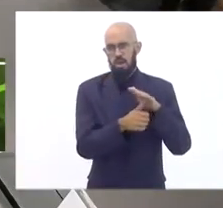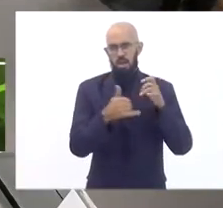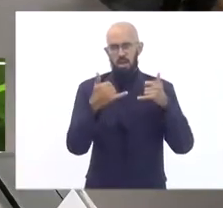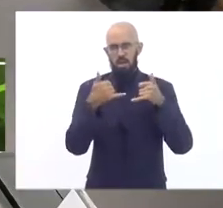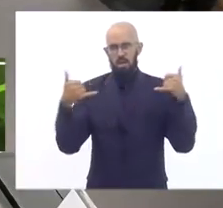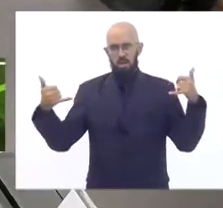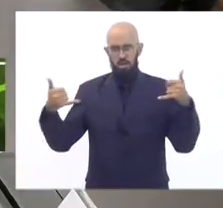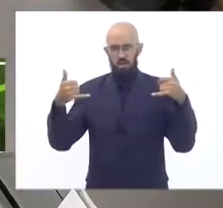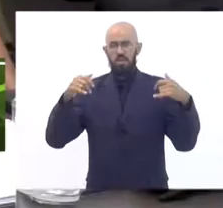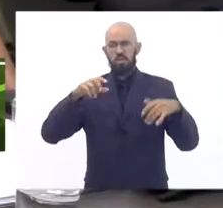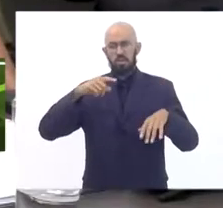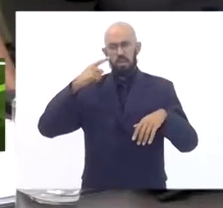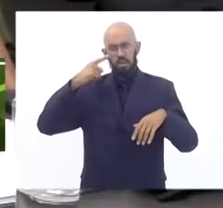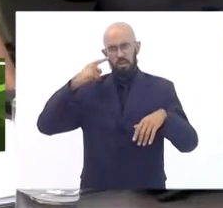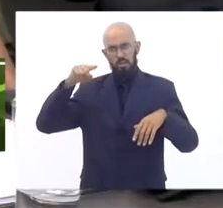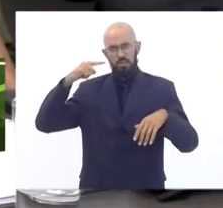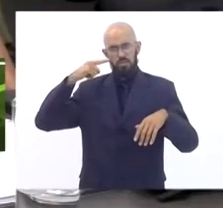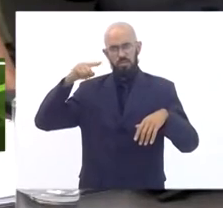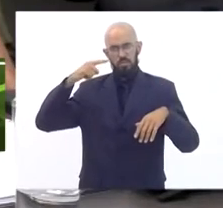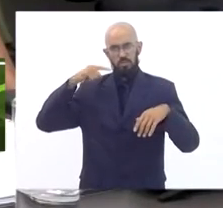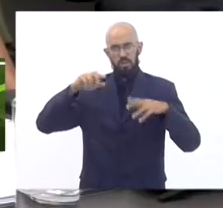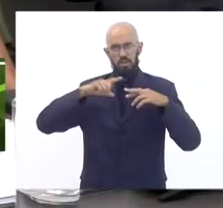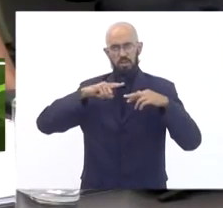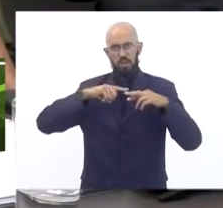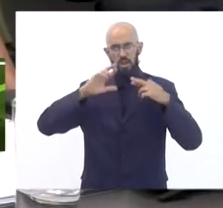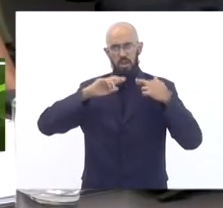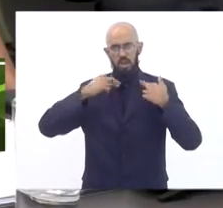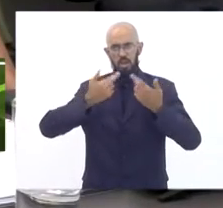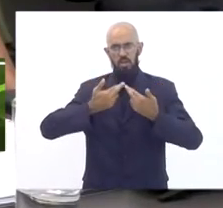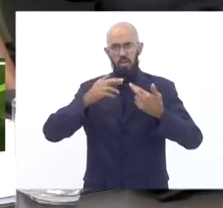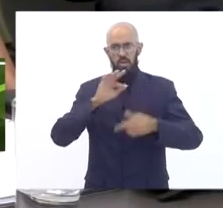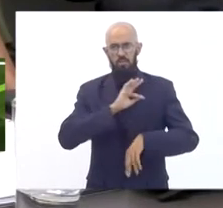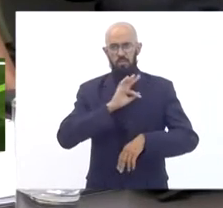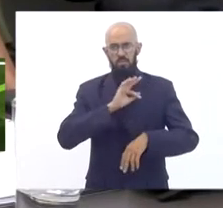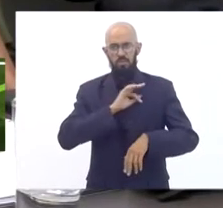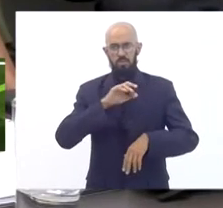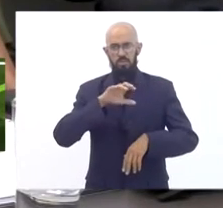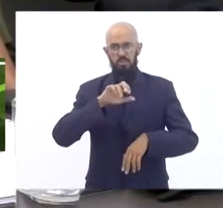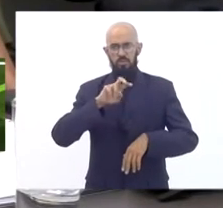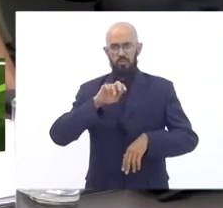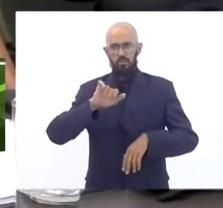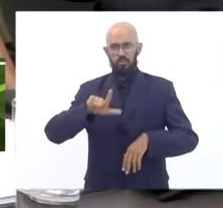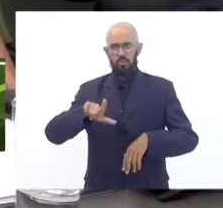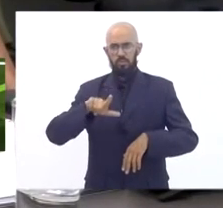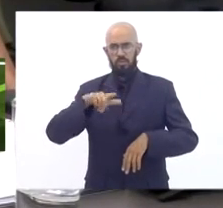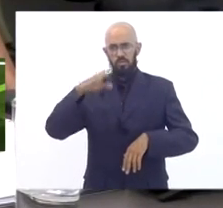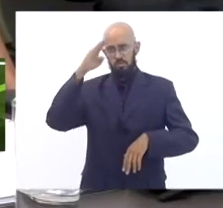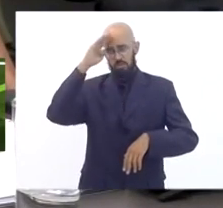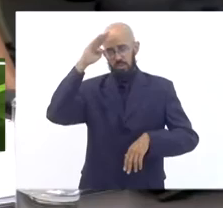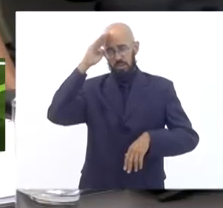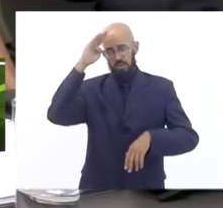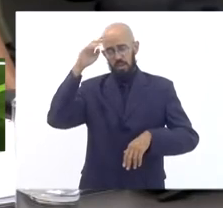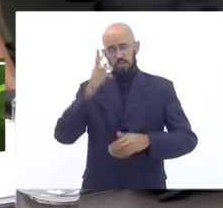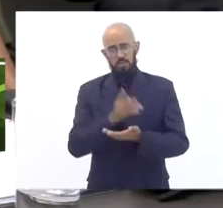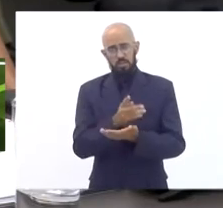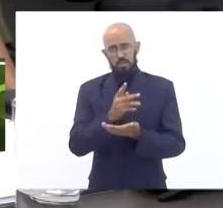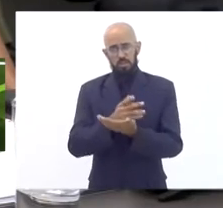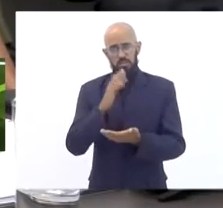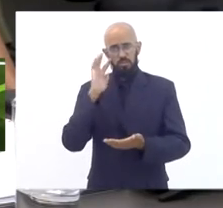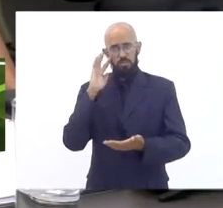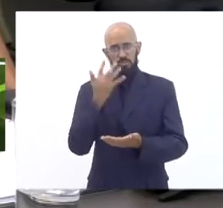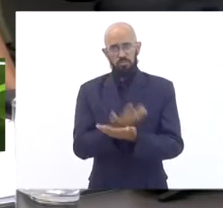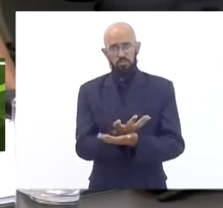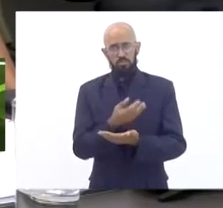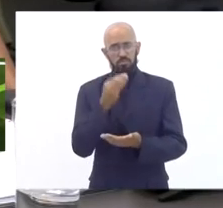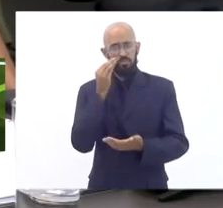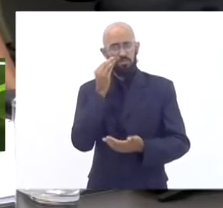reuniões semanais com Polícia Civil, Polícia Militar, agências, sempre na busca de soluções,